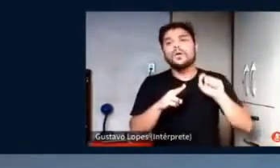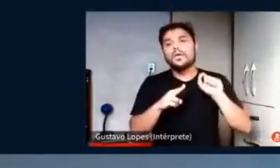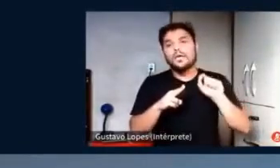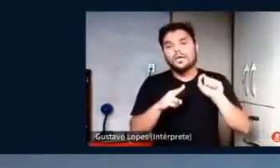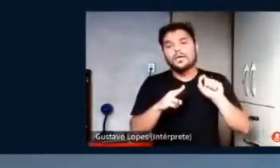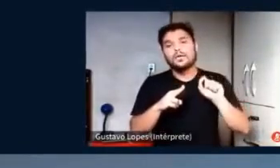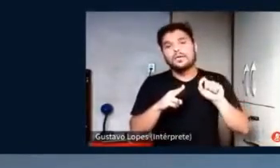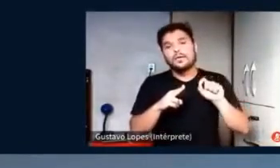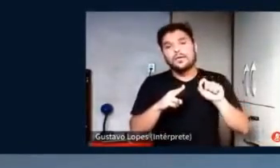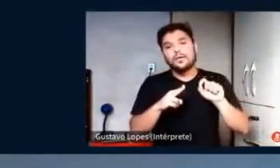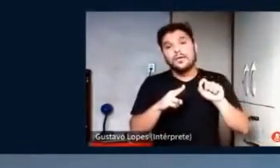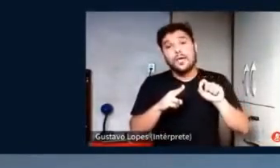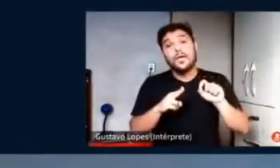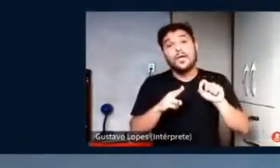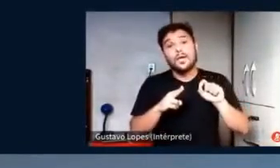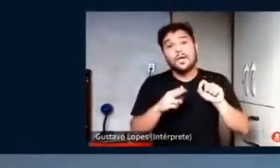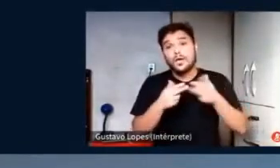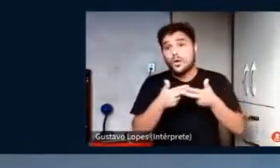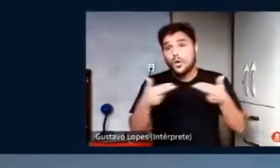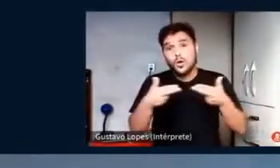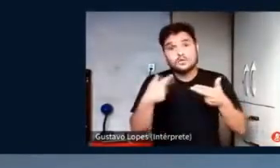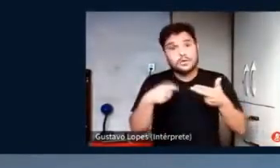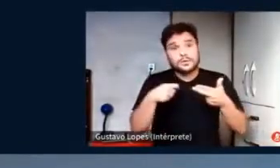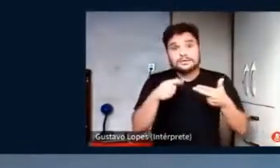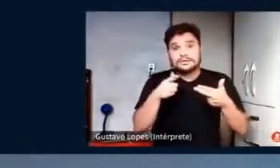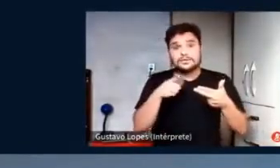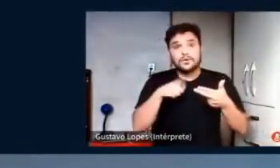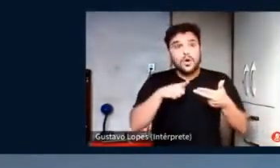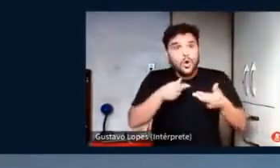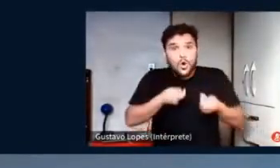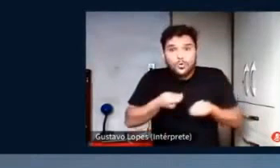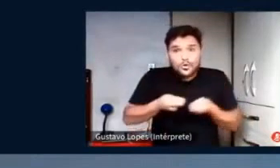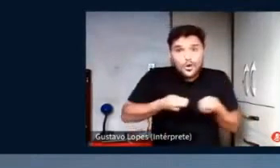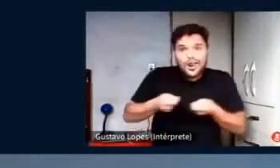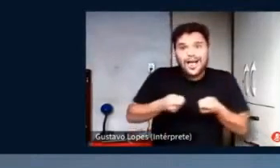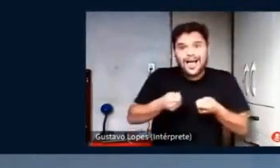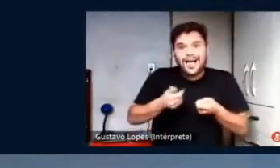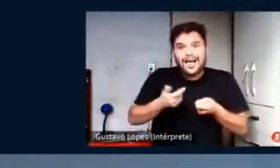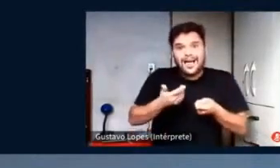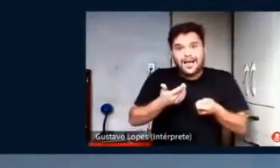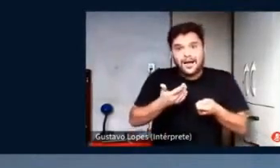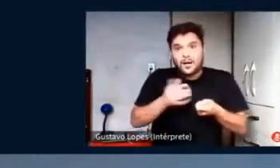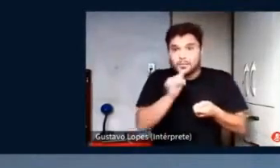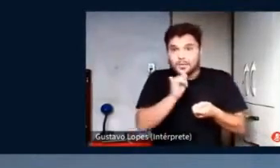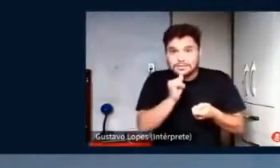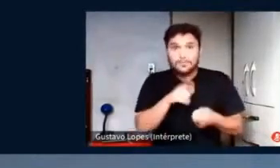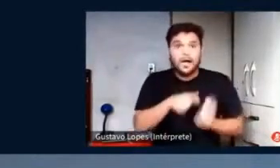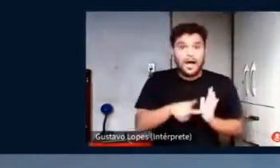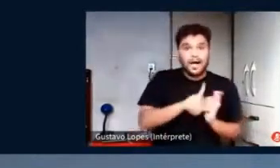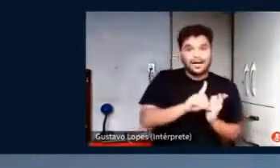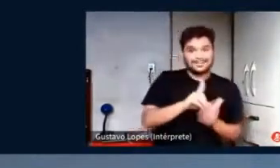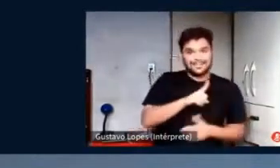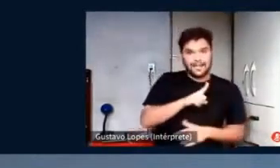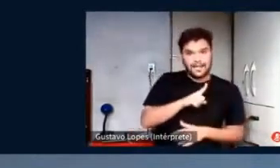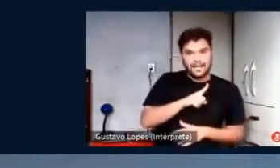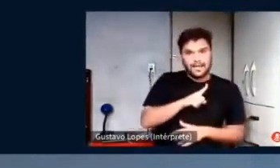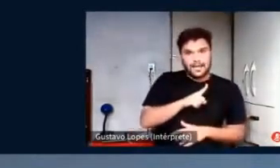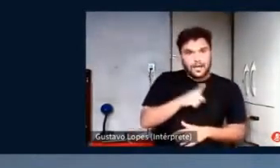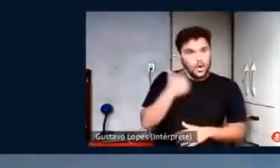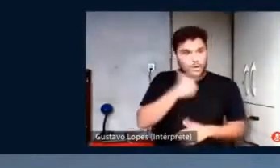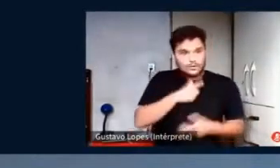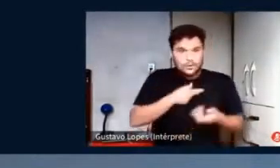a condições em que eu tenho que ter respostas coordenadas, ou seja, eu ainda tenho, numa emergência, a